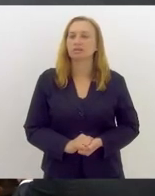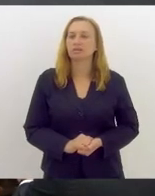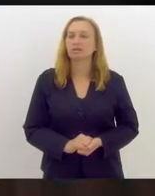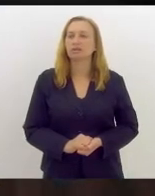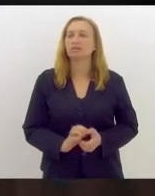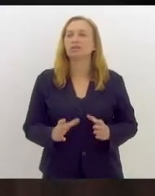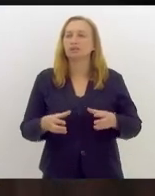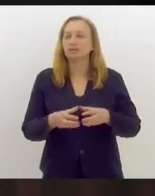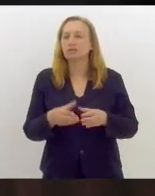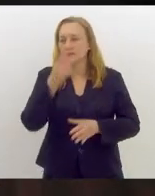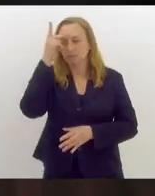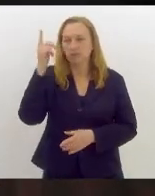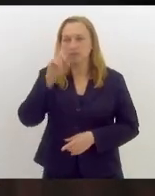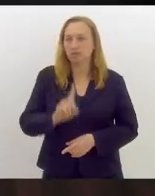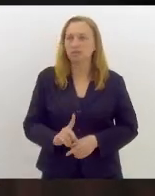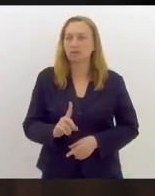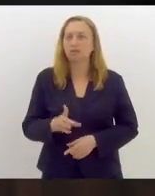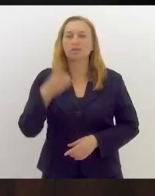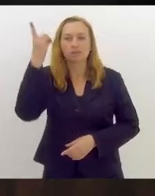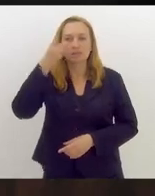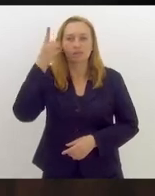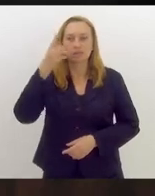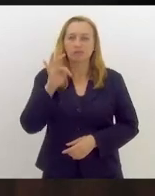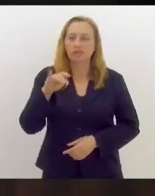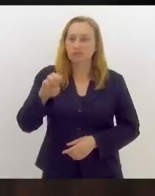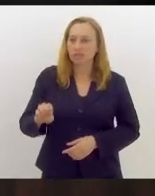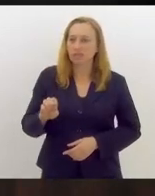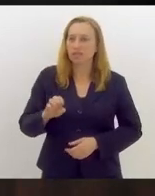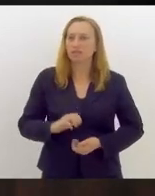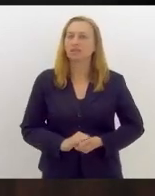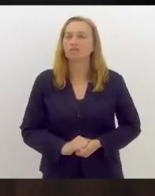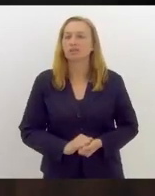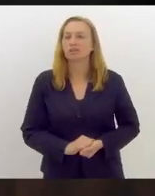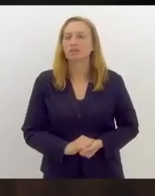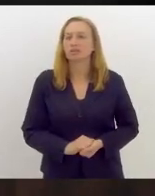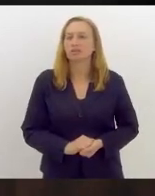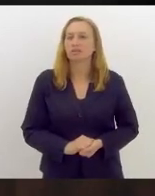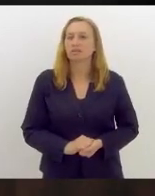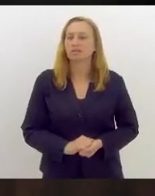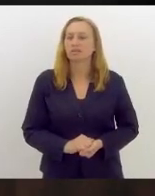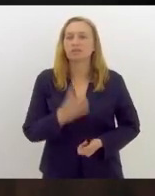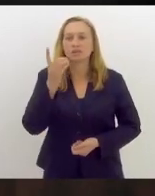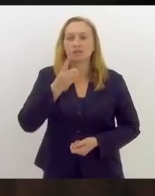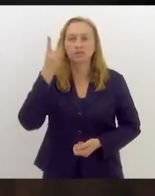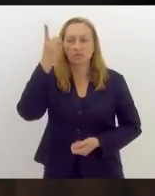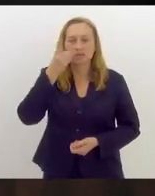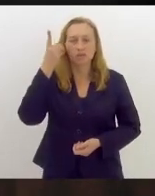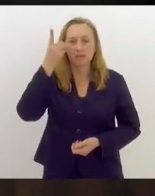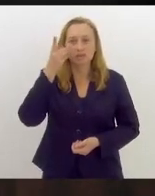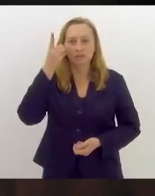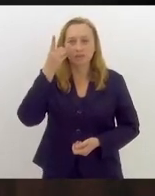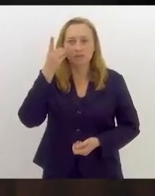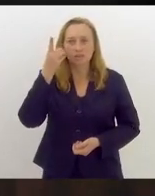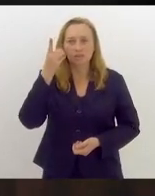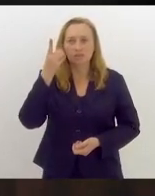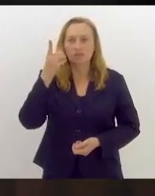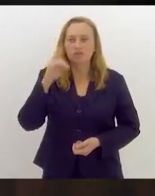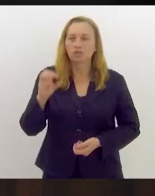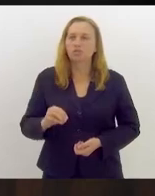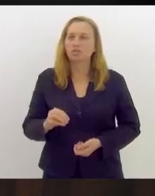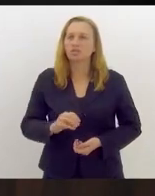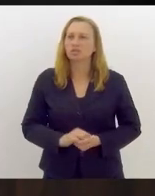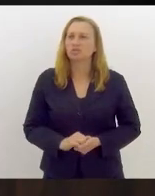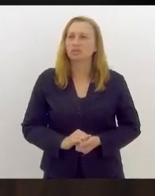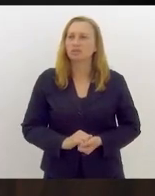comissão de pessoa com deficiência deputada Franciane Mota deputada Deputado Dionísio